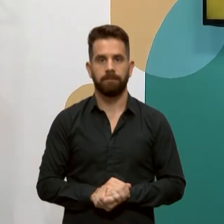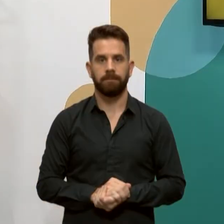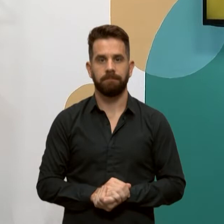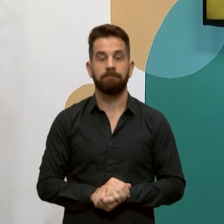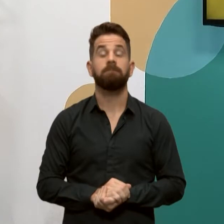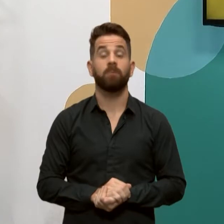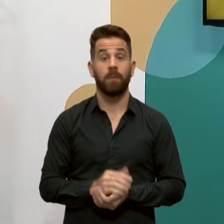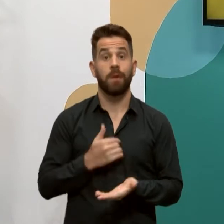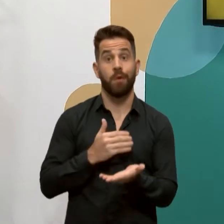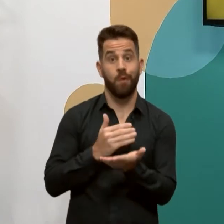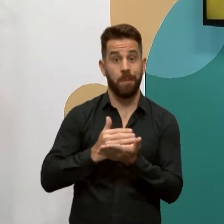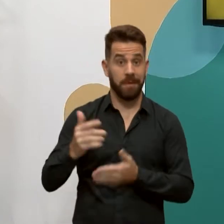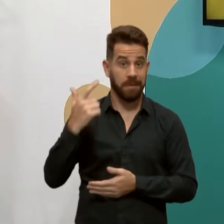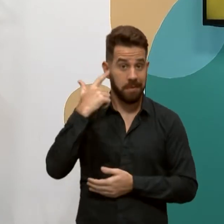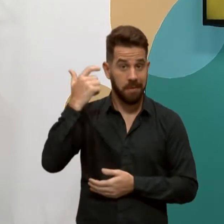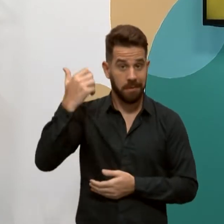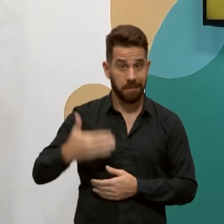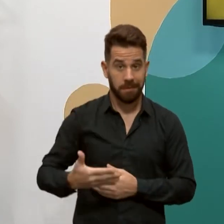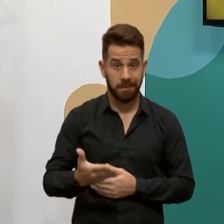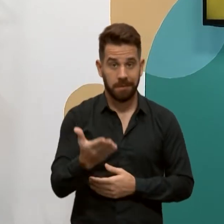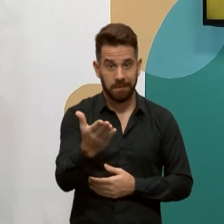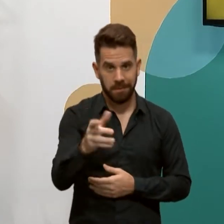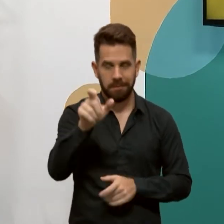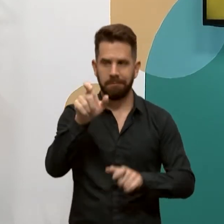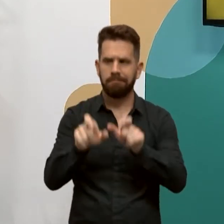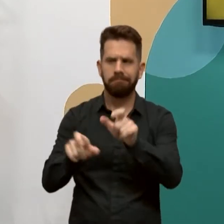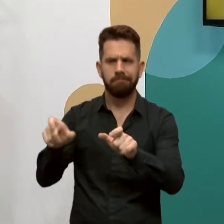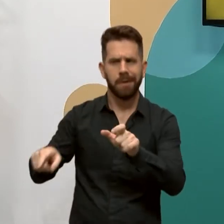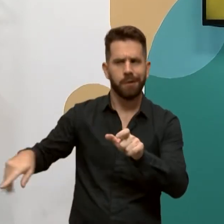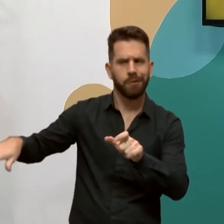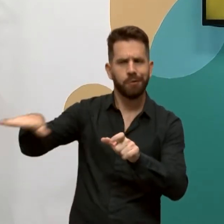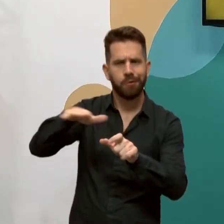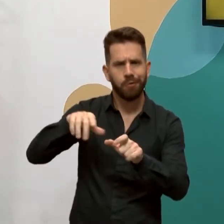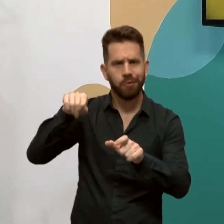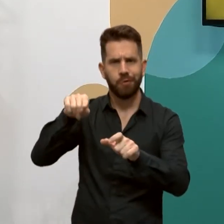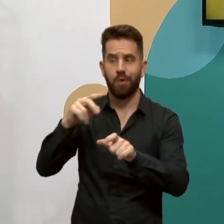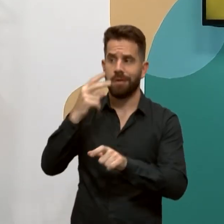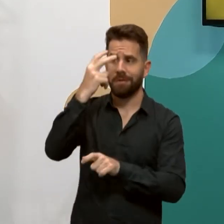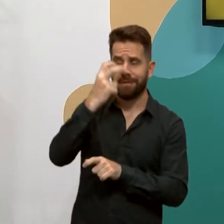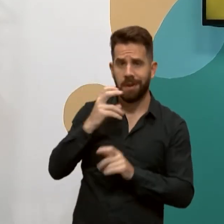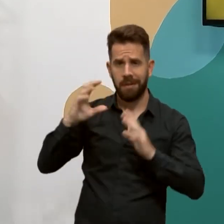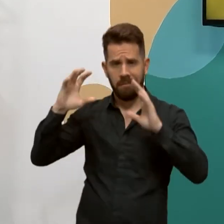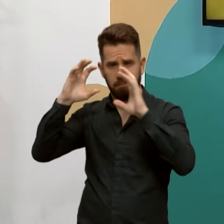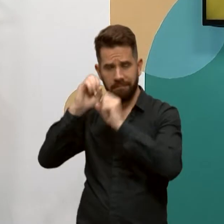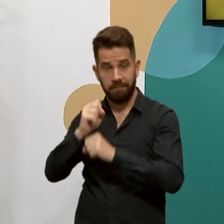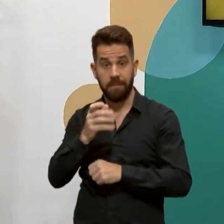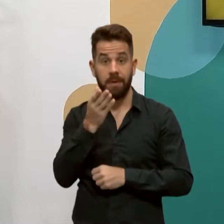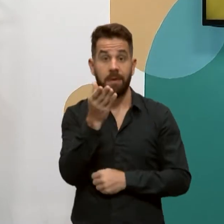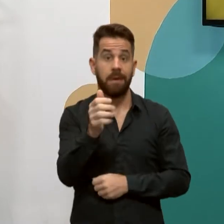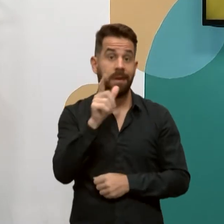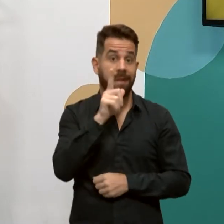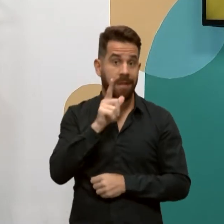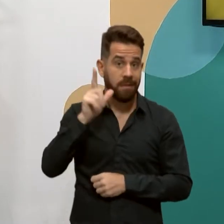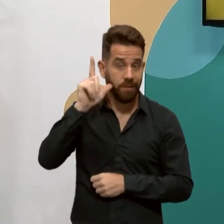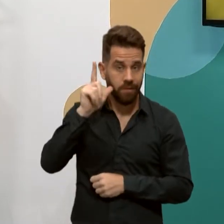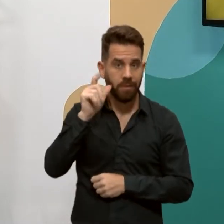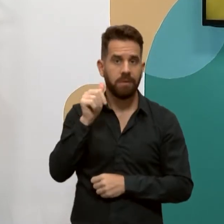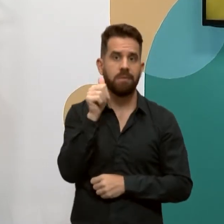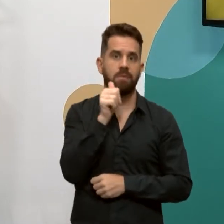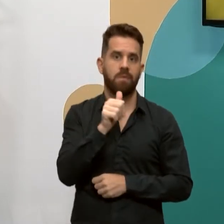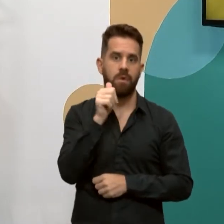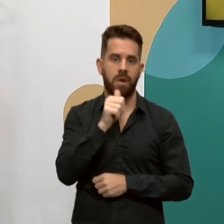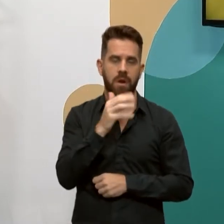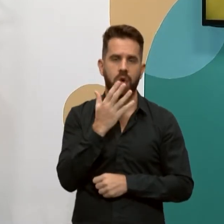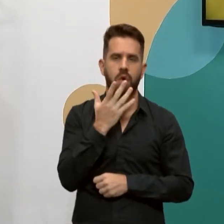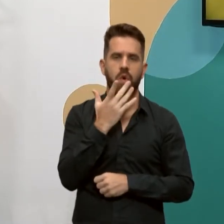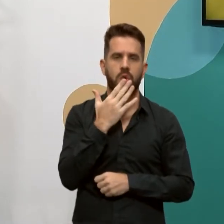Vou começar com a minha autodescrição para o nosso público cego ou de baixa visão. Eu sou uma mulher de pele clara, tenho cabelos castanhos